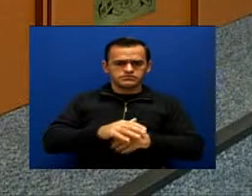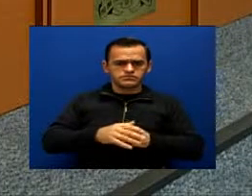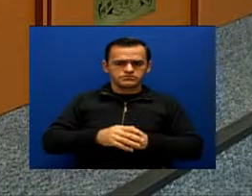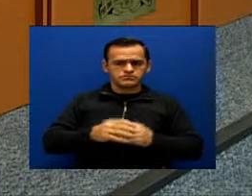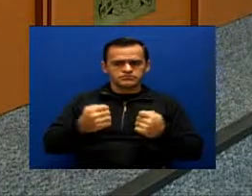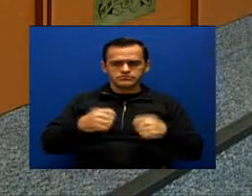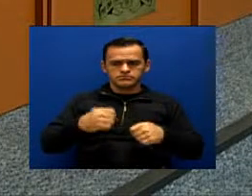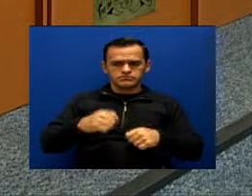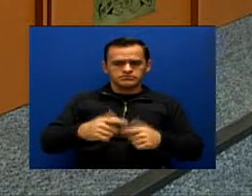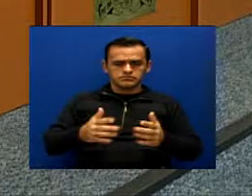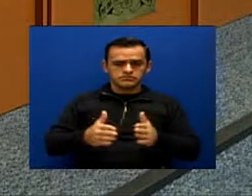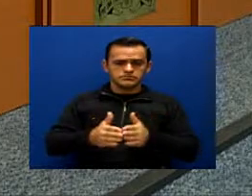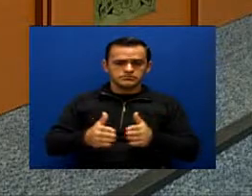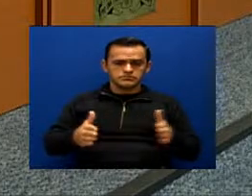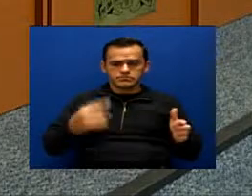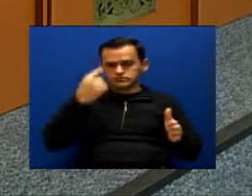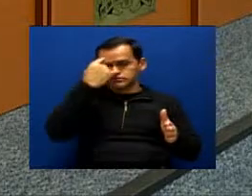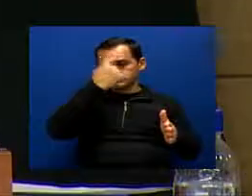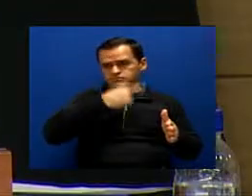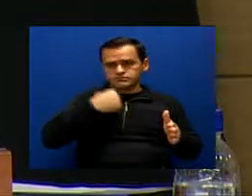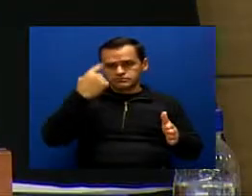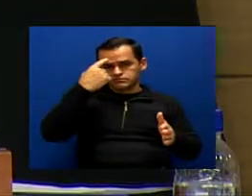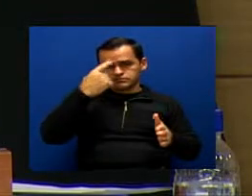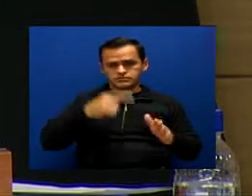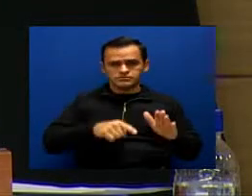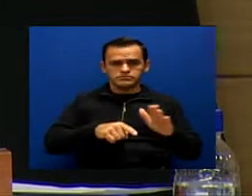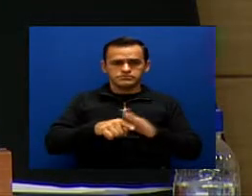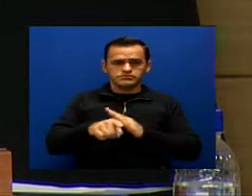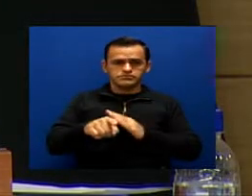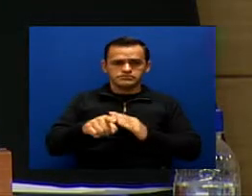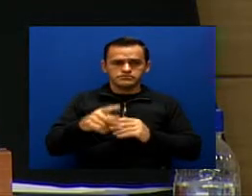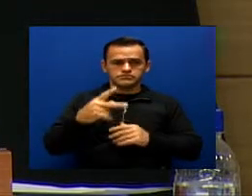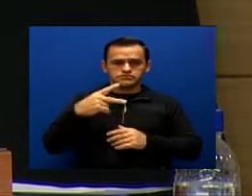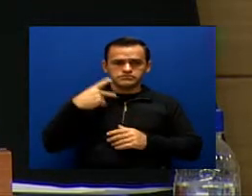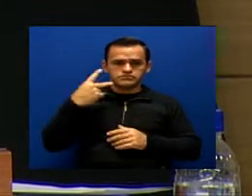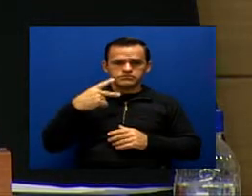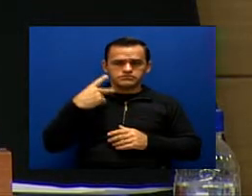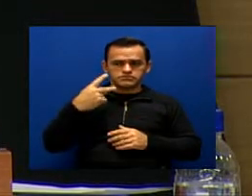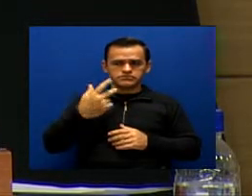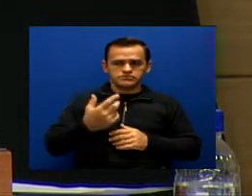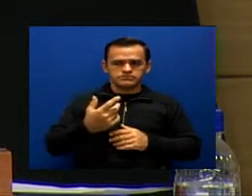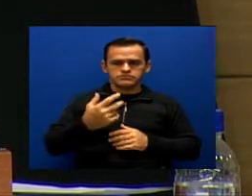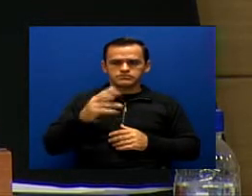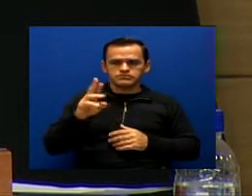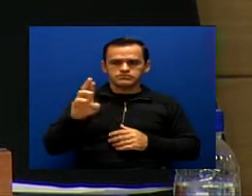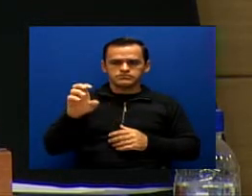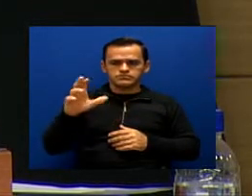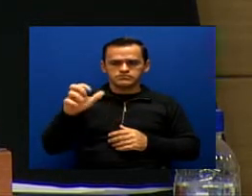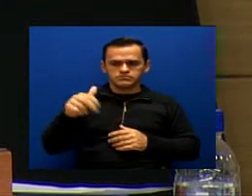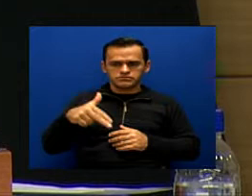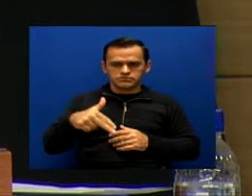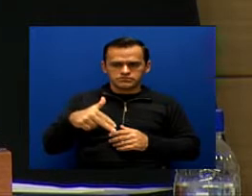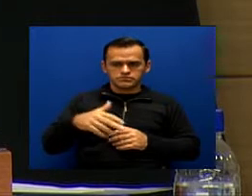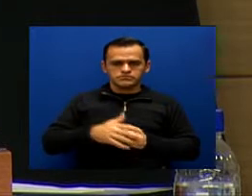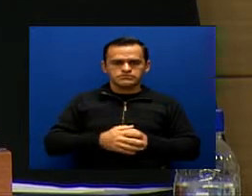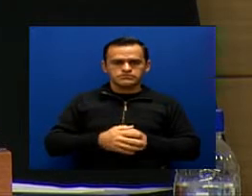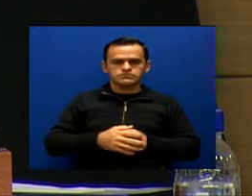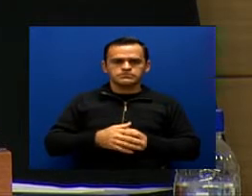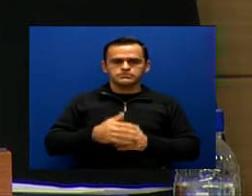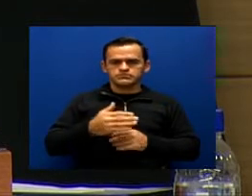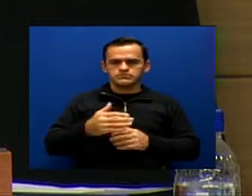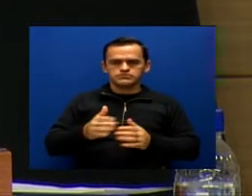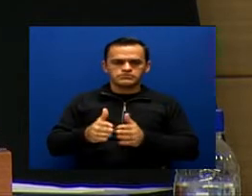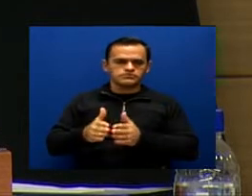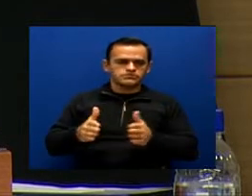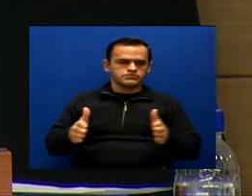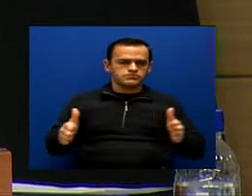prorrogação de uma hora, senhor presidente. Tá, eu coloco em votação o pedido do vereador Renan e do vereador Fernando Dini para